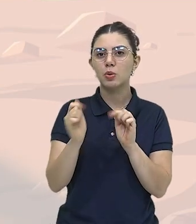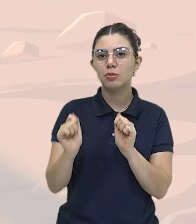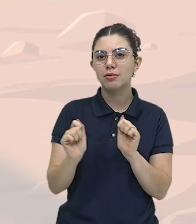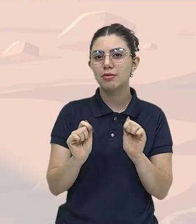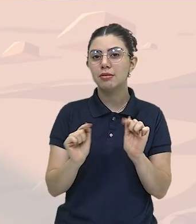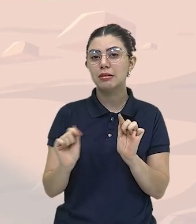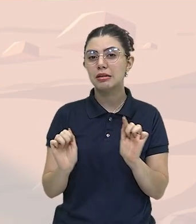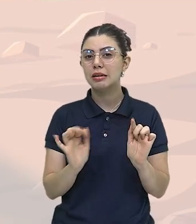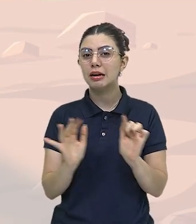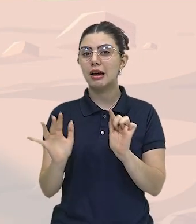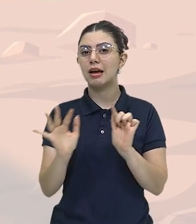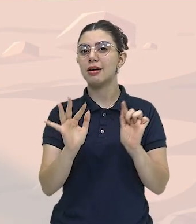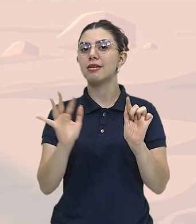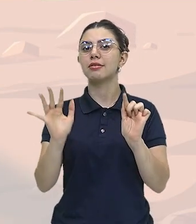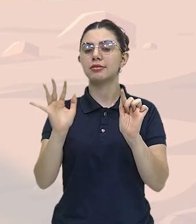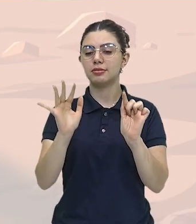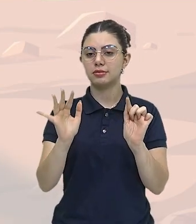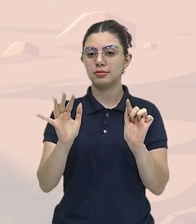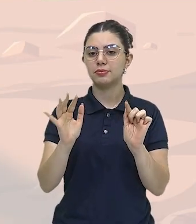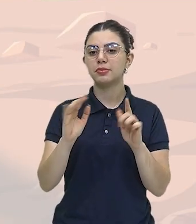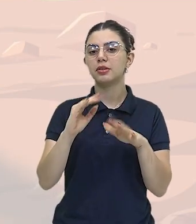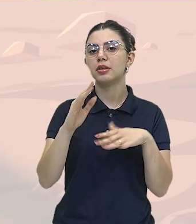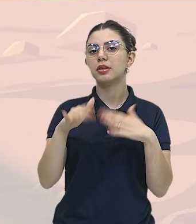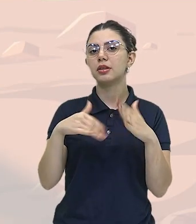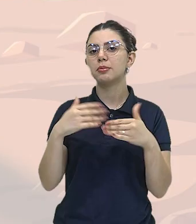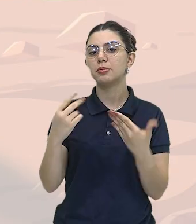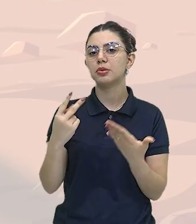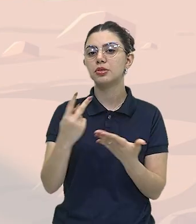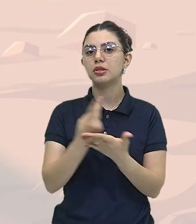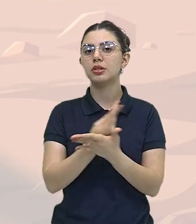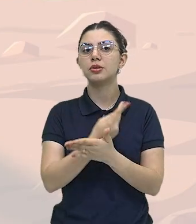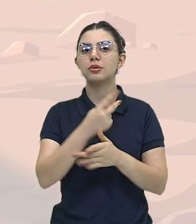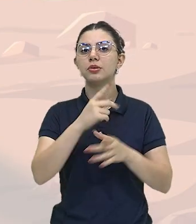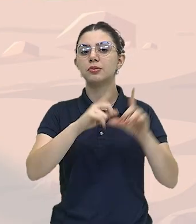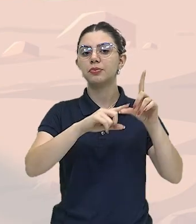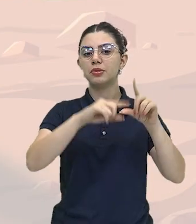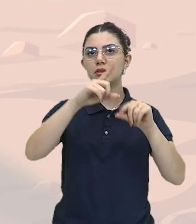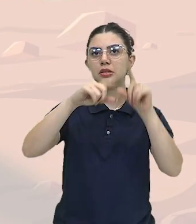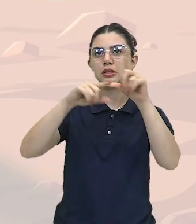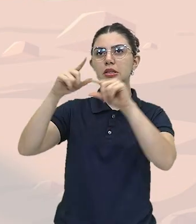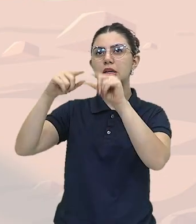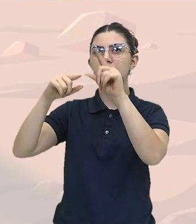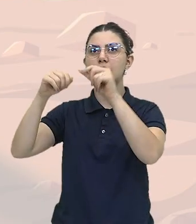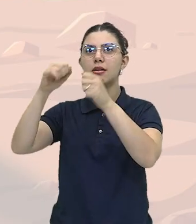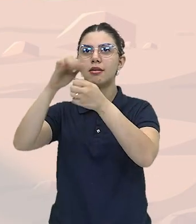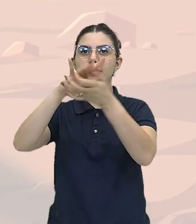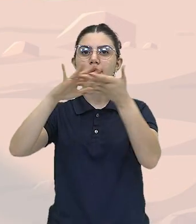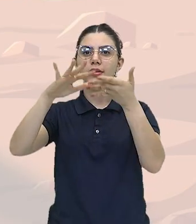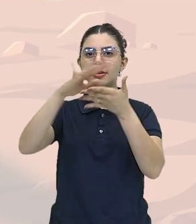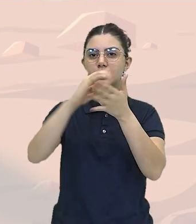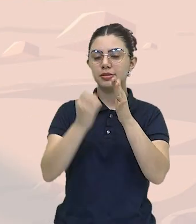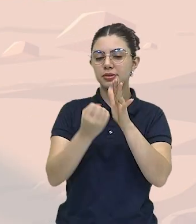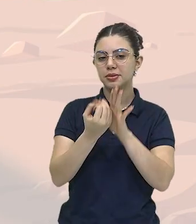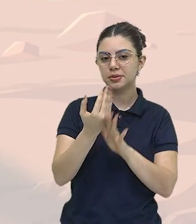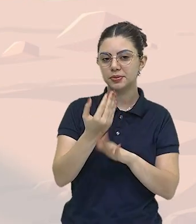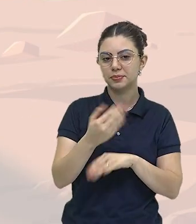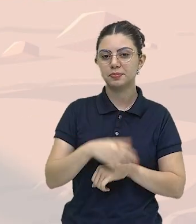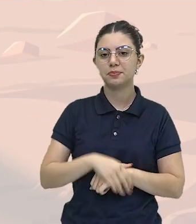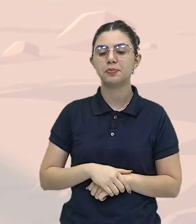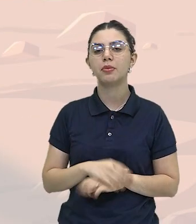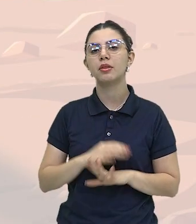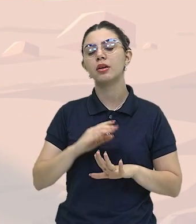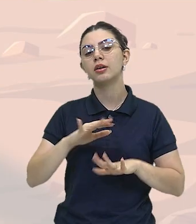logo na sequência nós tivemos a formação de estrelas e de galáxias. Bom, posteriormente continuou